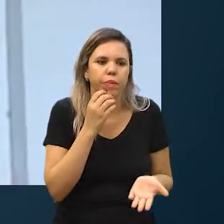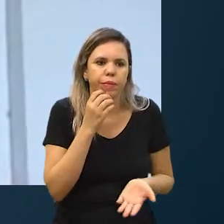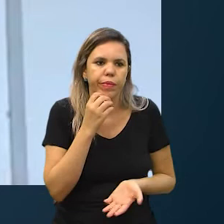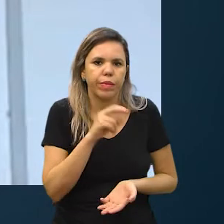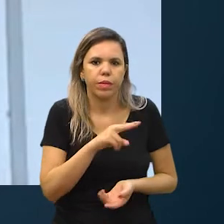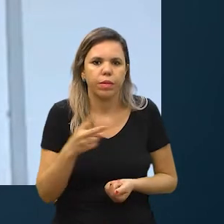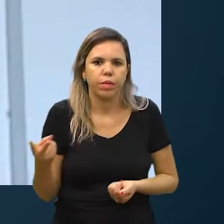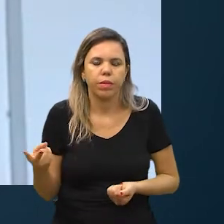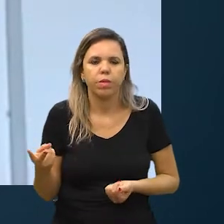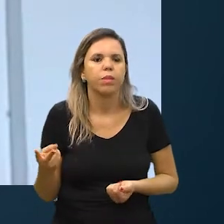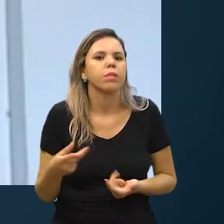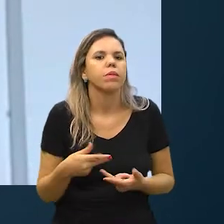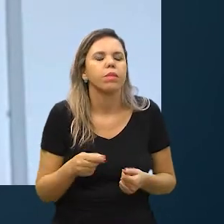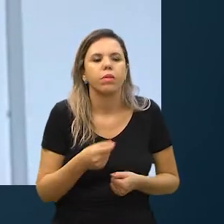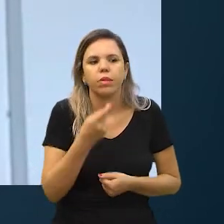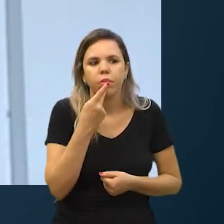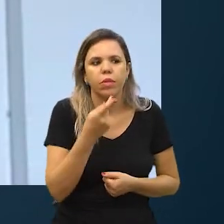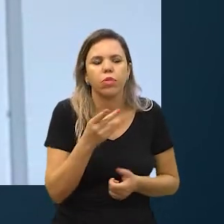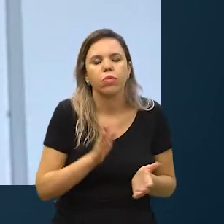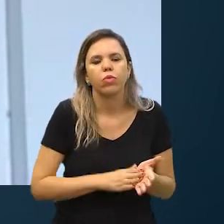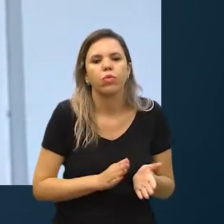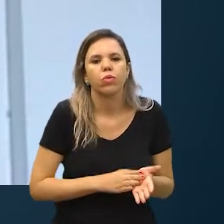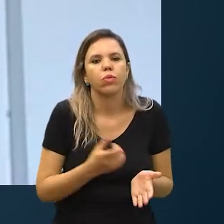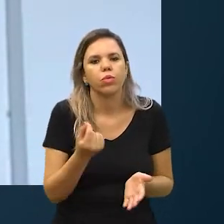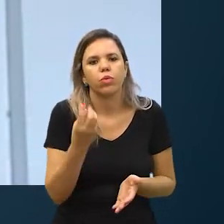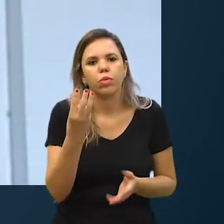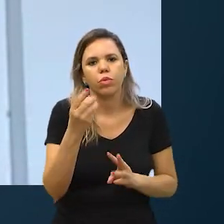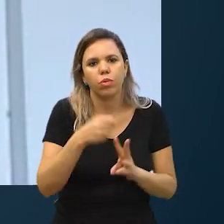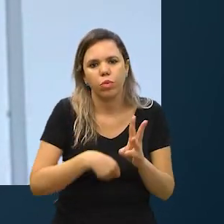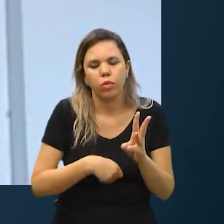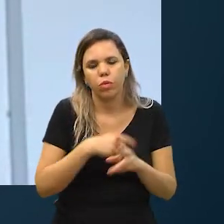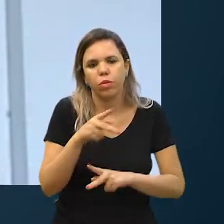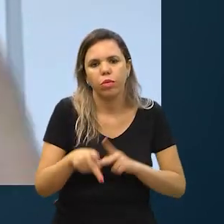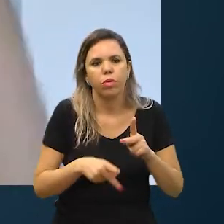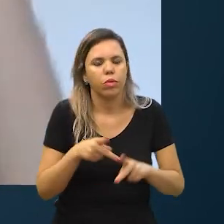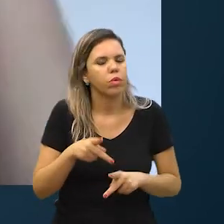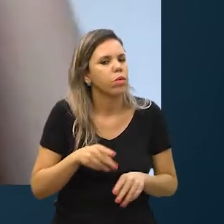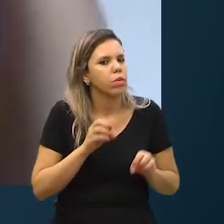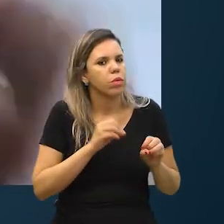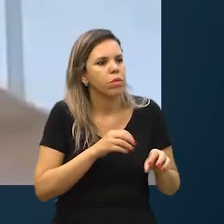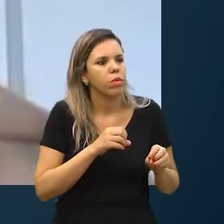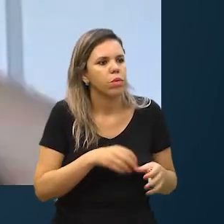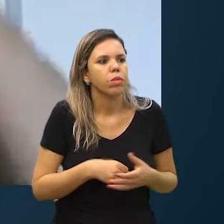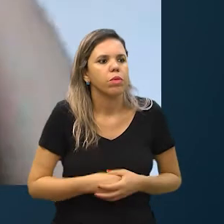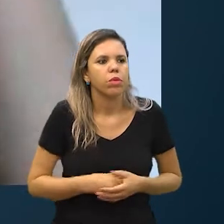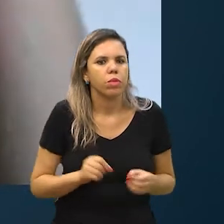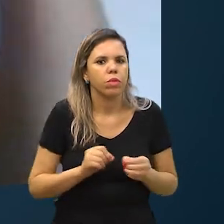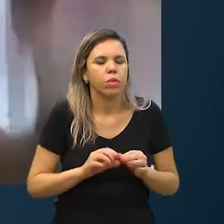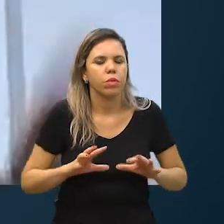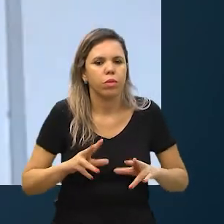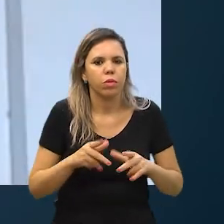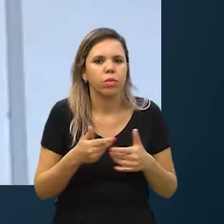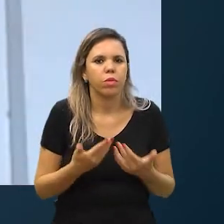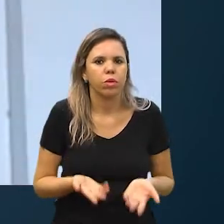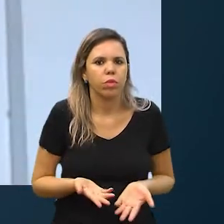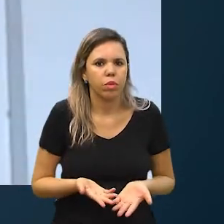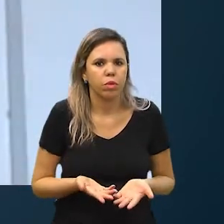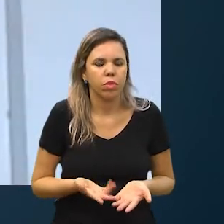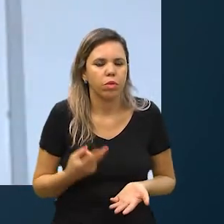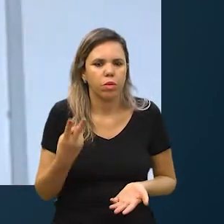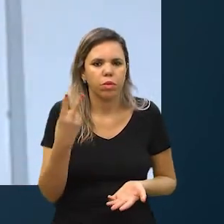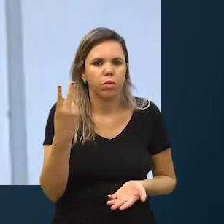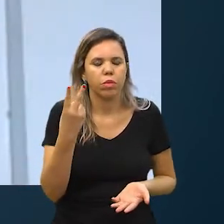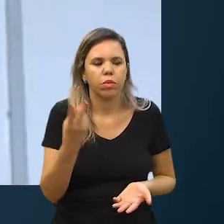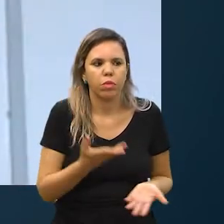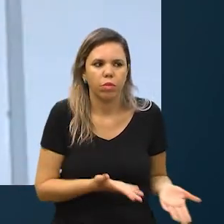muito contrário, que é aquela questão que assim, olha, eu vou te cobrar 3 meses de uma pessoa que vai te ensinar, que vai fazer fluxos para você, e